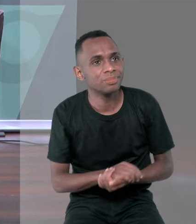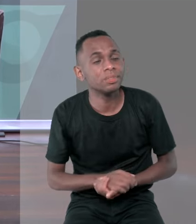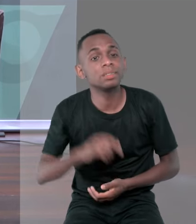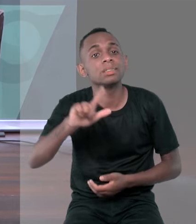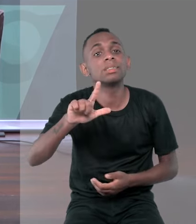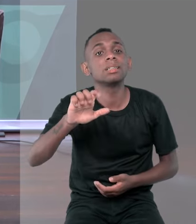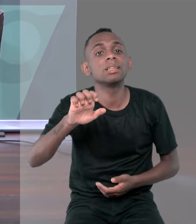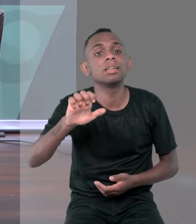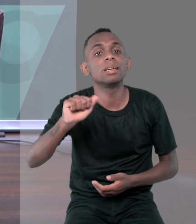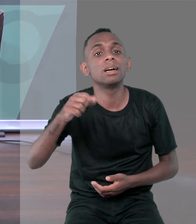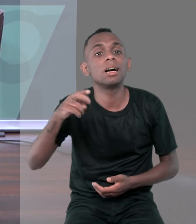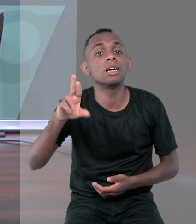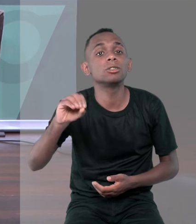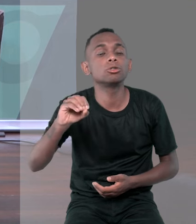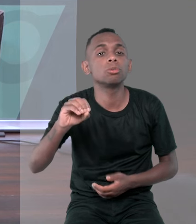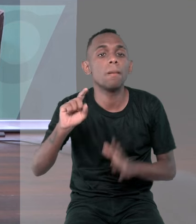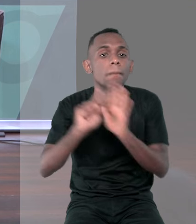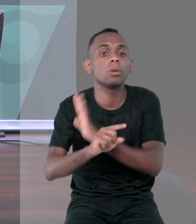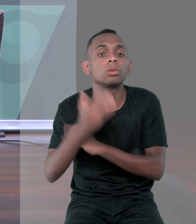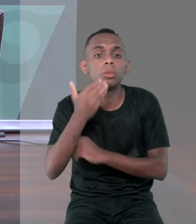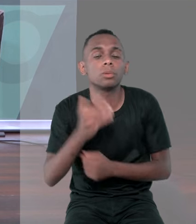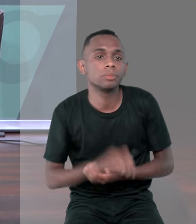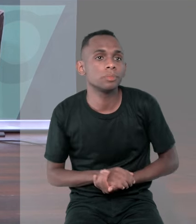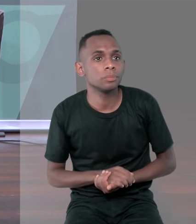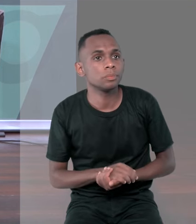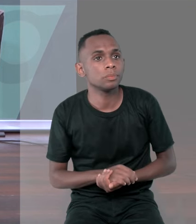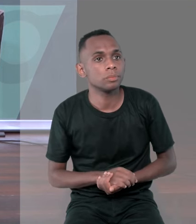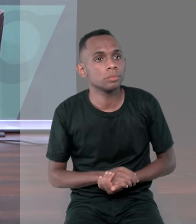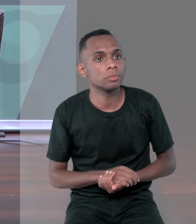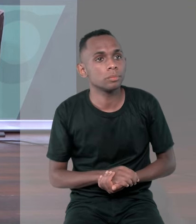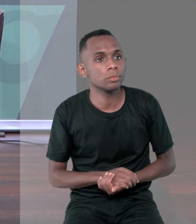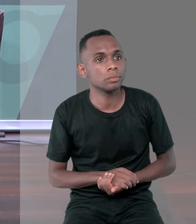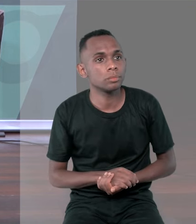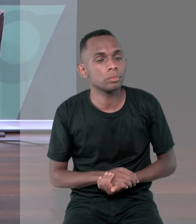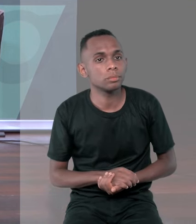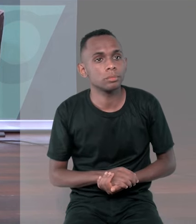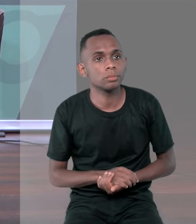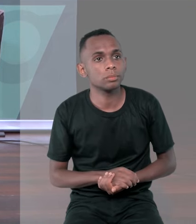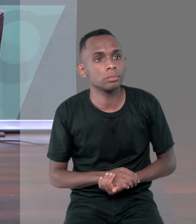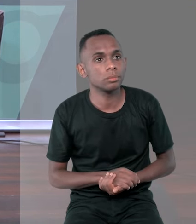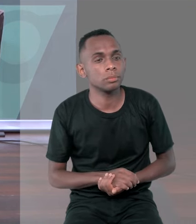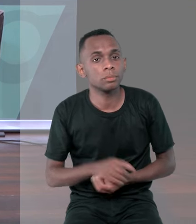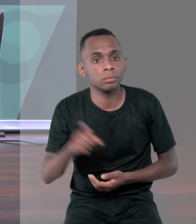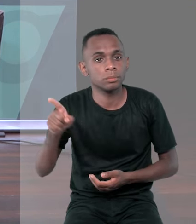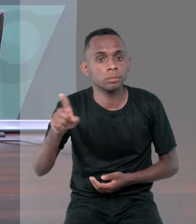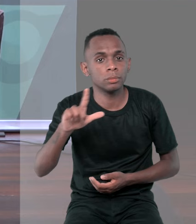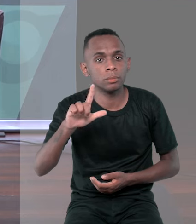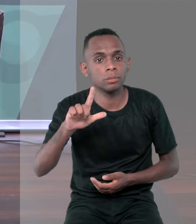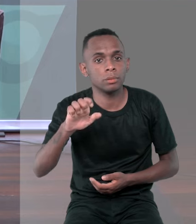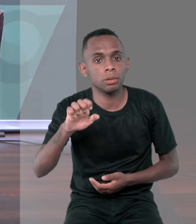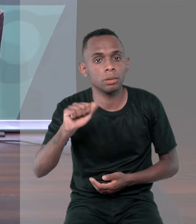Leandro. Márcia indica um espectador que quer fazer uma pergunta. Ele assume o microfone e se dirige ao